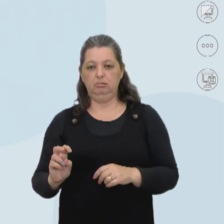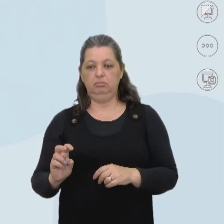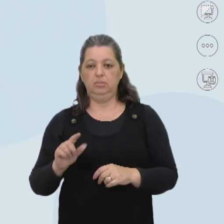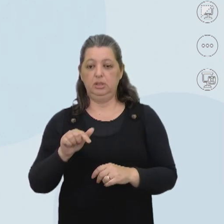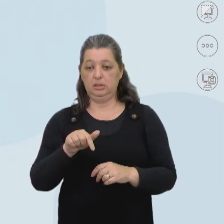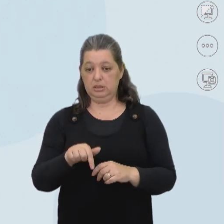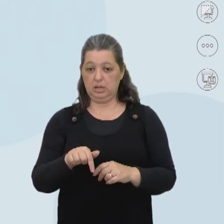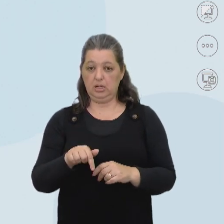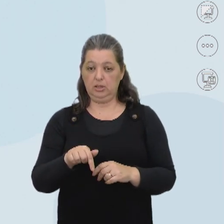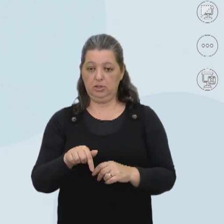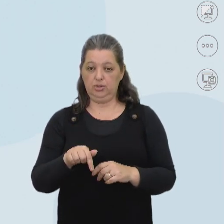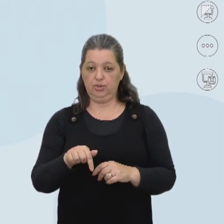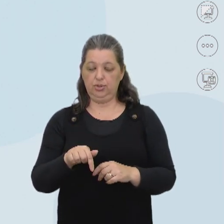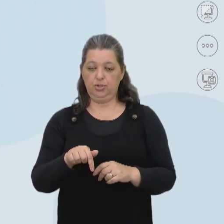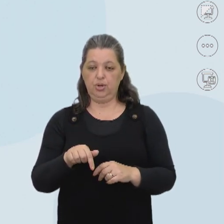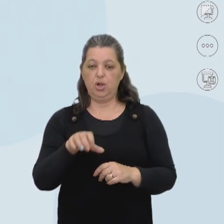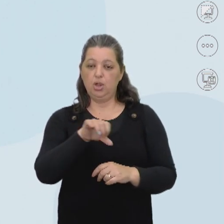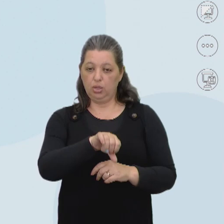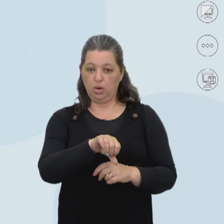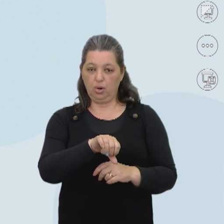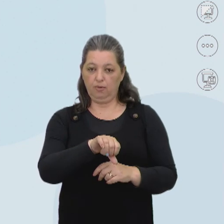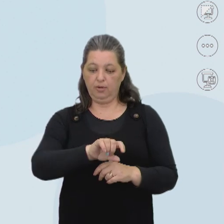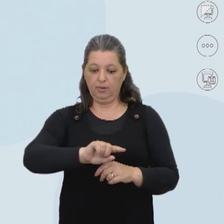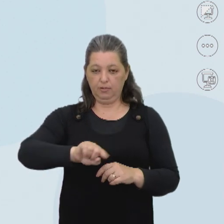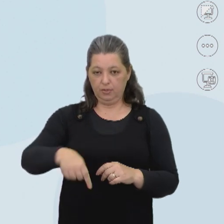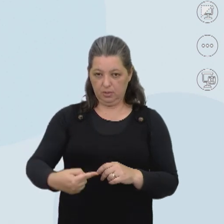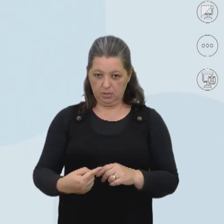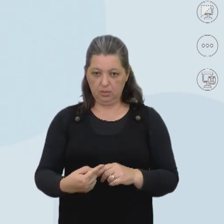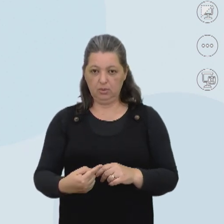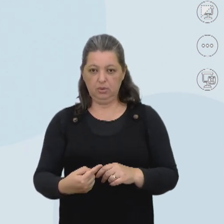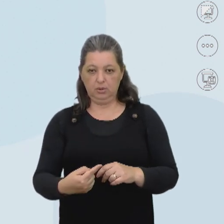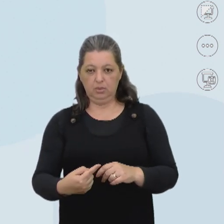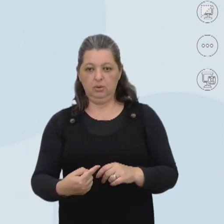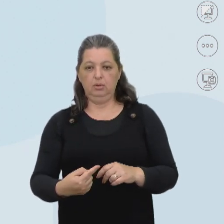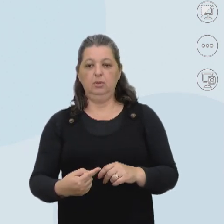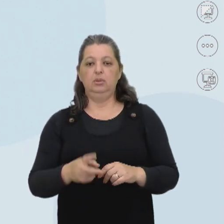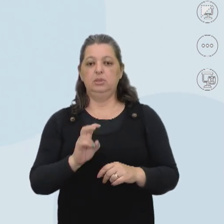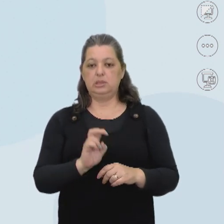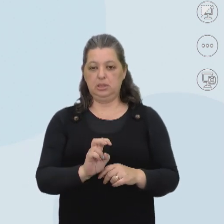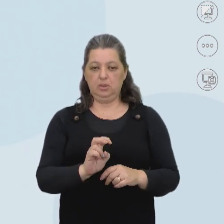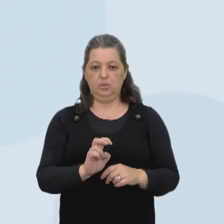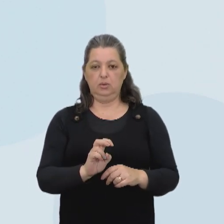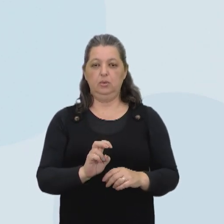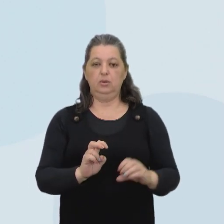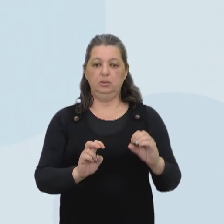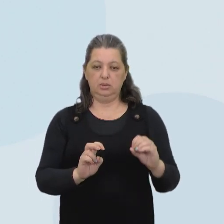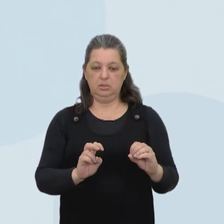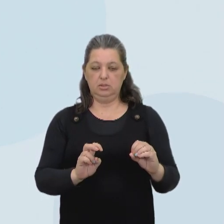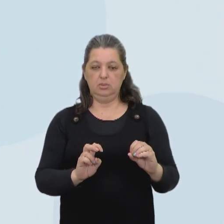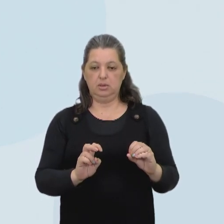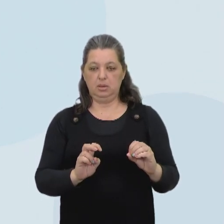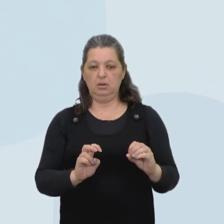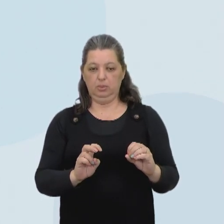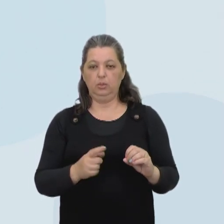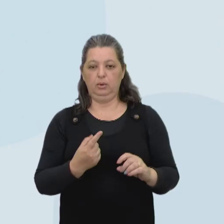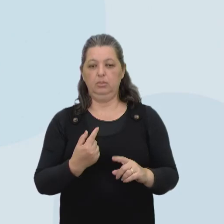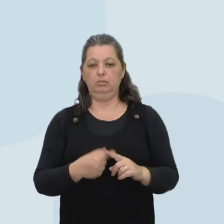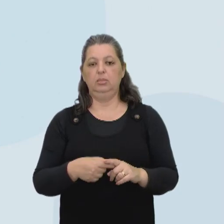7, aqui dá 9. Não dá, vou pedir emprestado, vai dar 5. 0 e 1. Então,